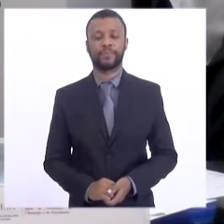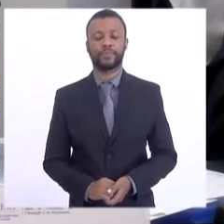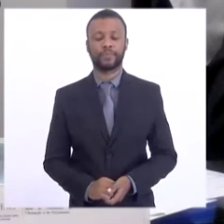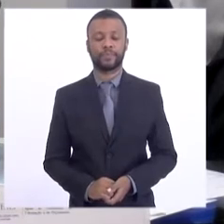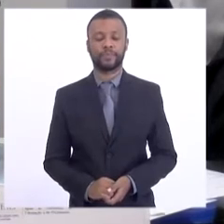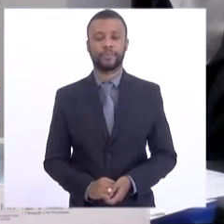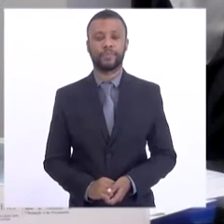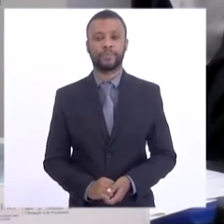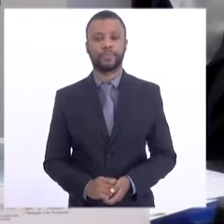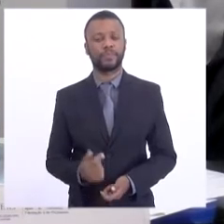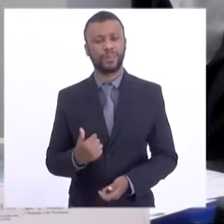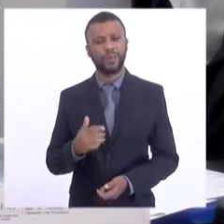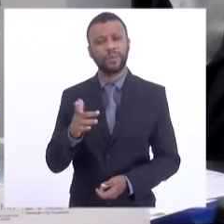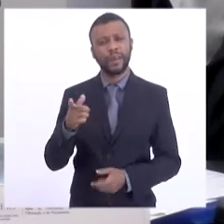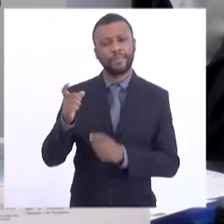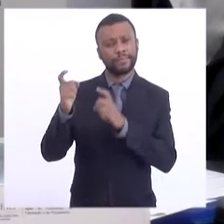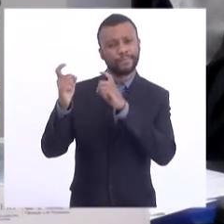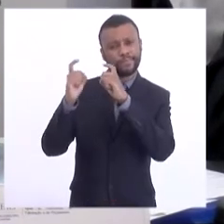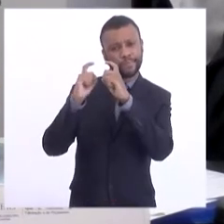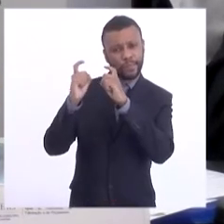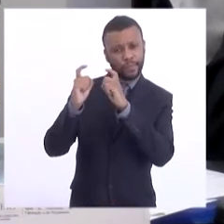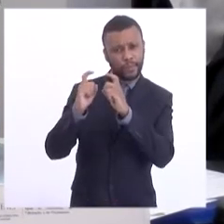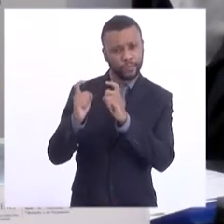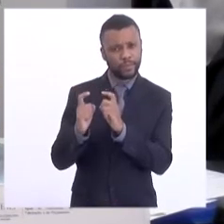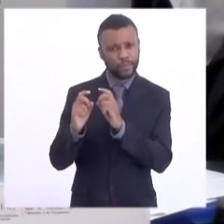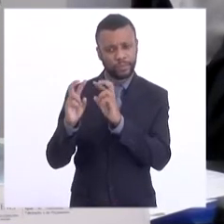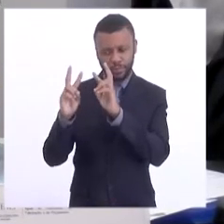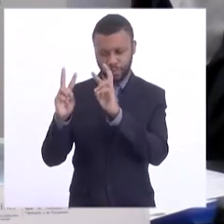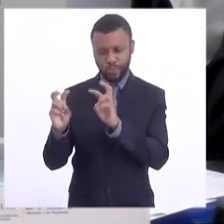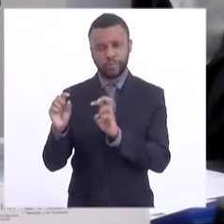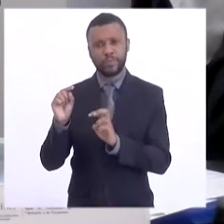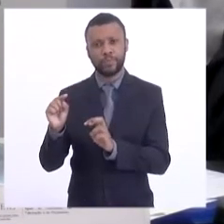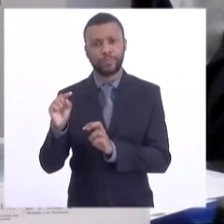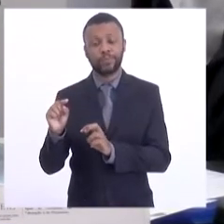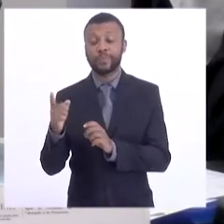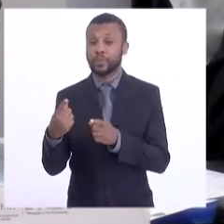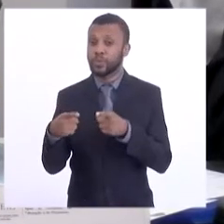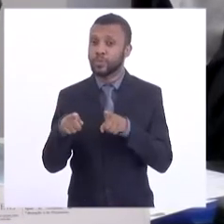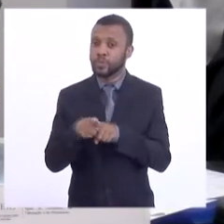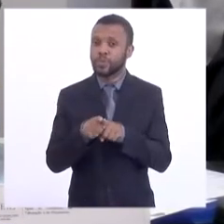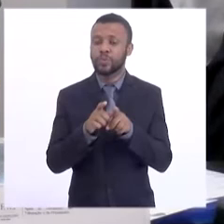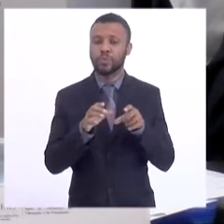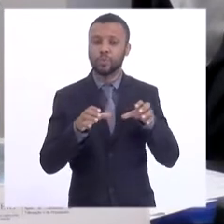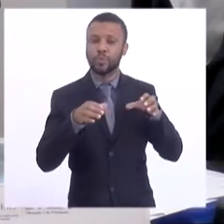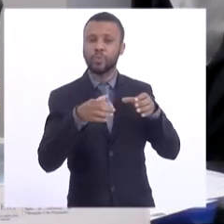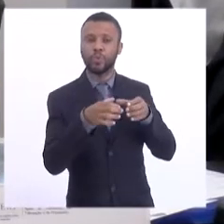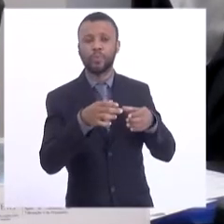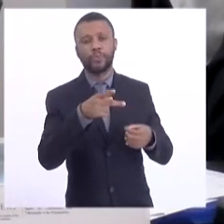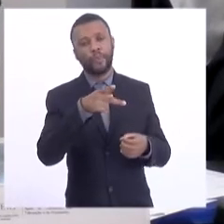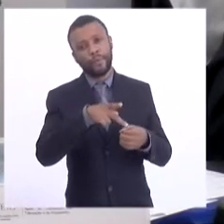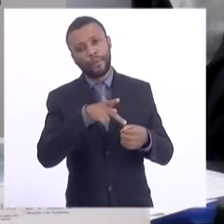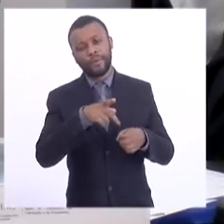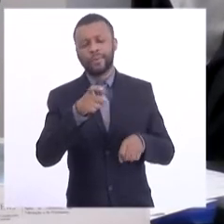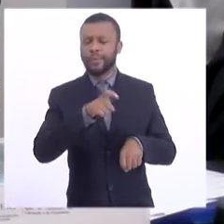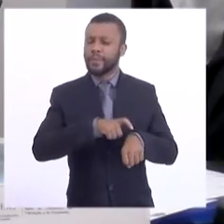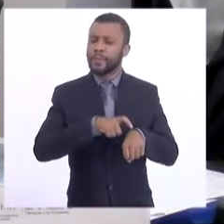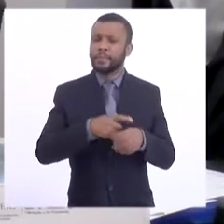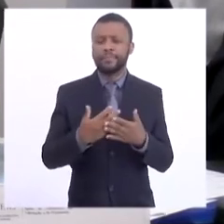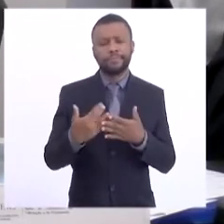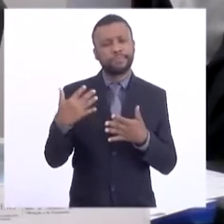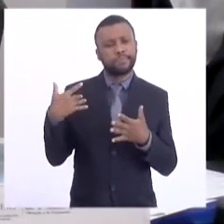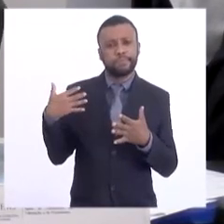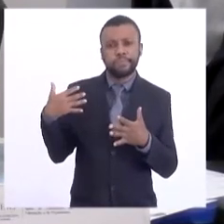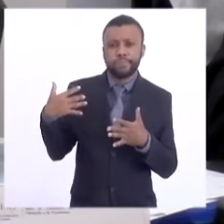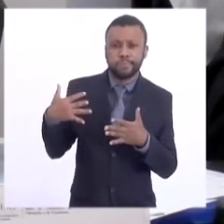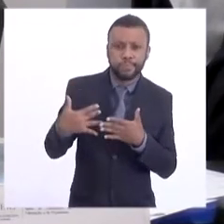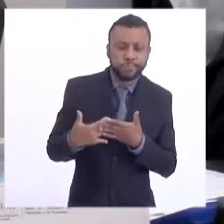eu já fiz um debate sobre as com Procuradores aqui os tempos passaram agora